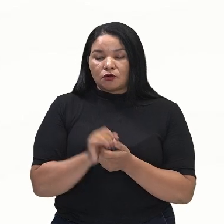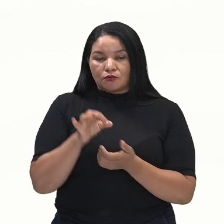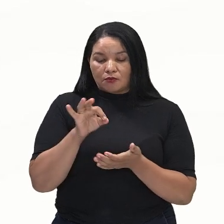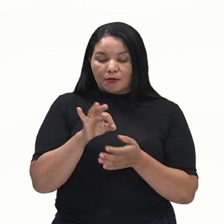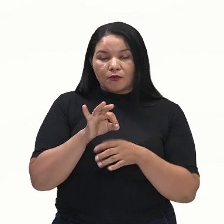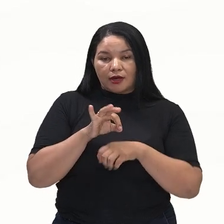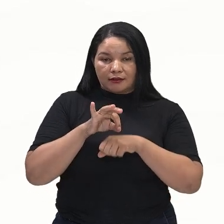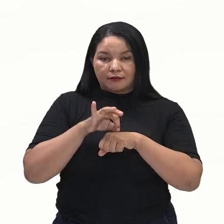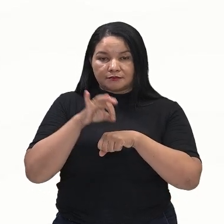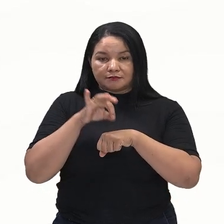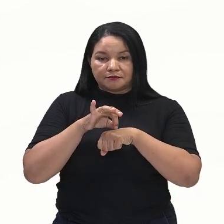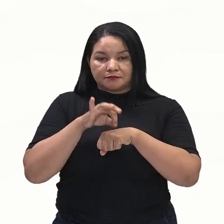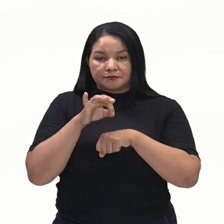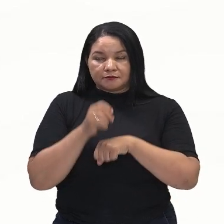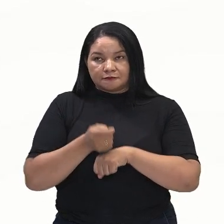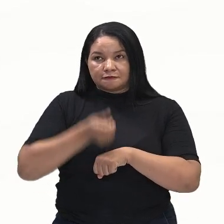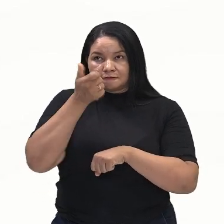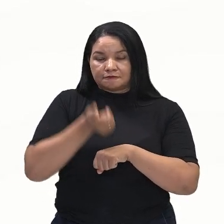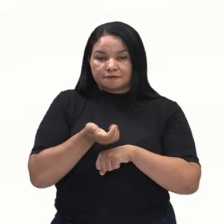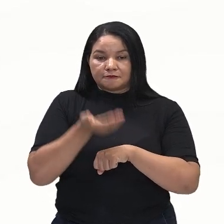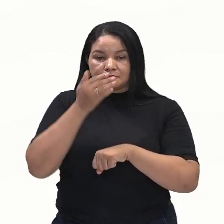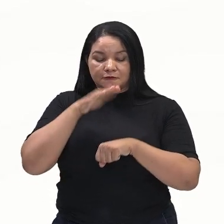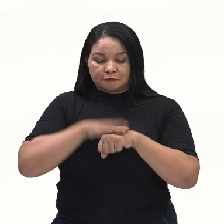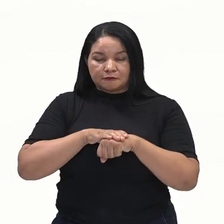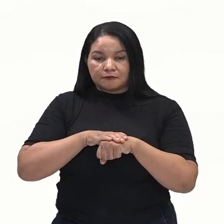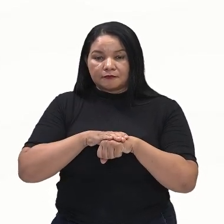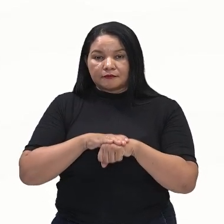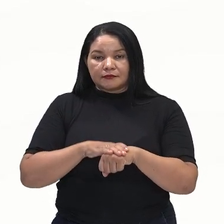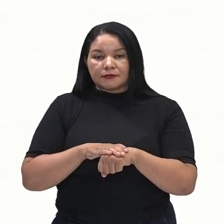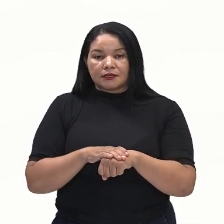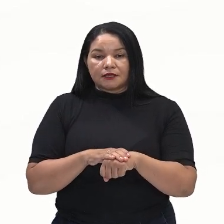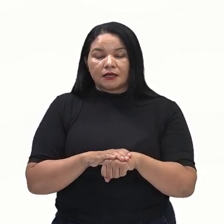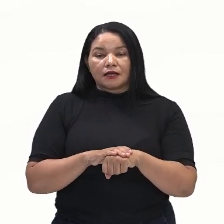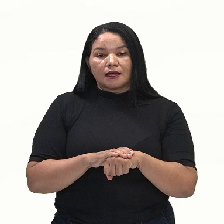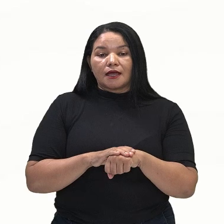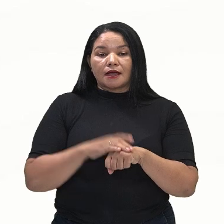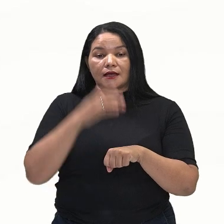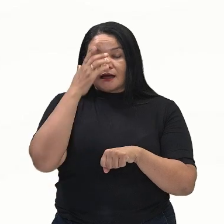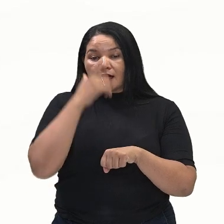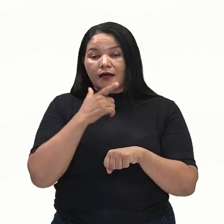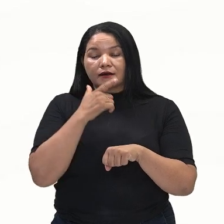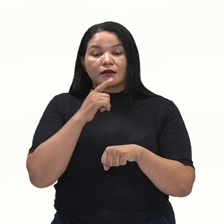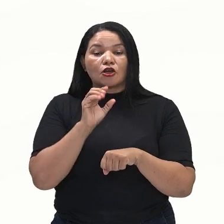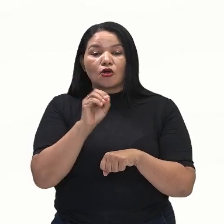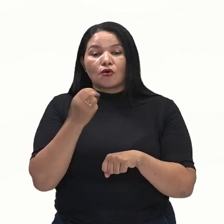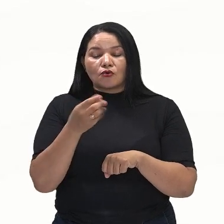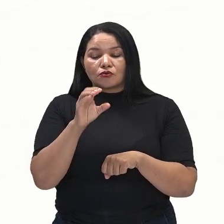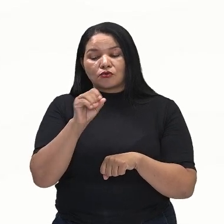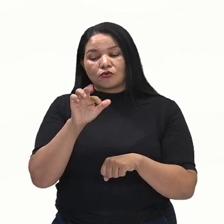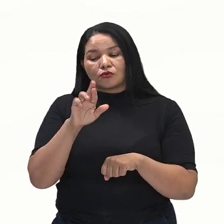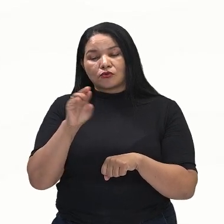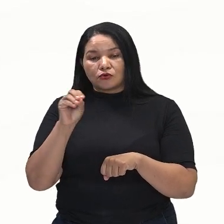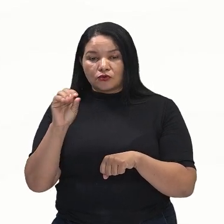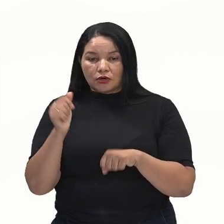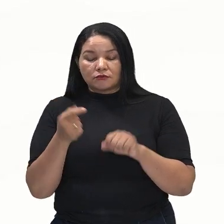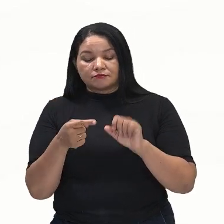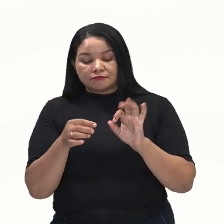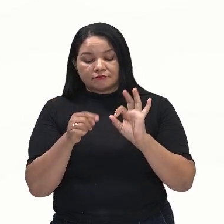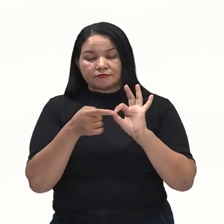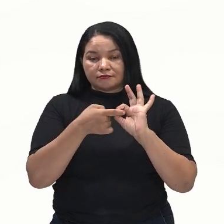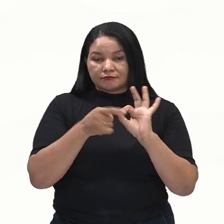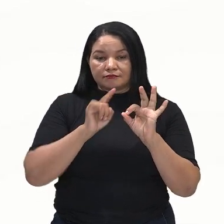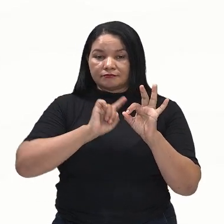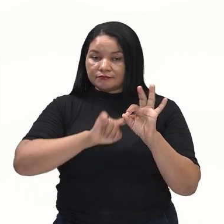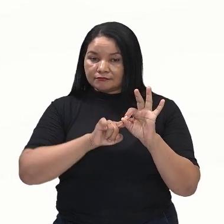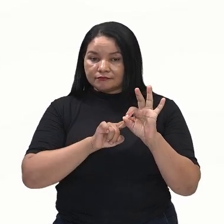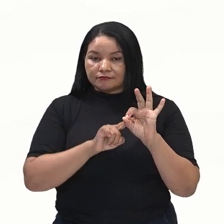espaço amostral ao lançar uma moeda é cara ou coroa. Você tem o nascimento de uma criança, onde